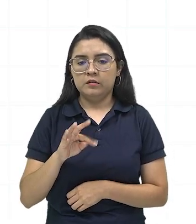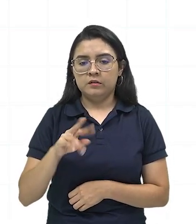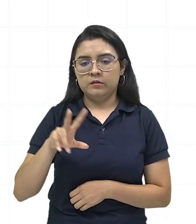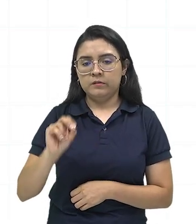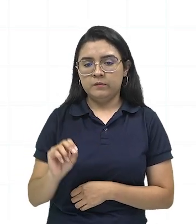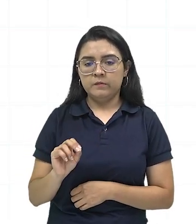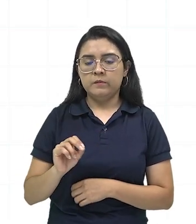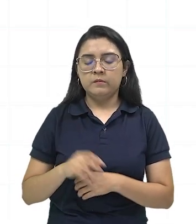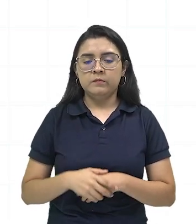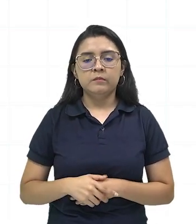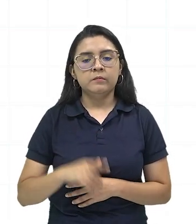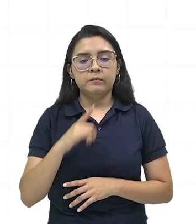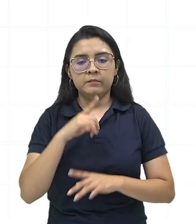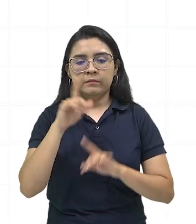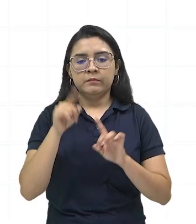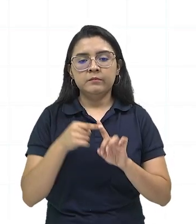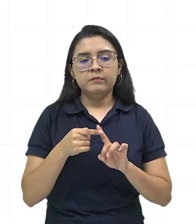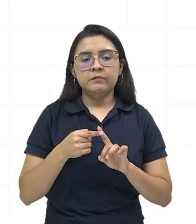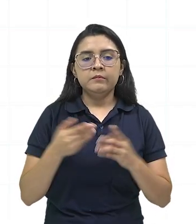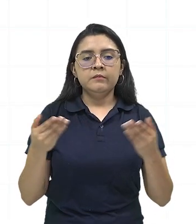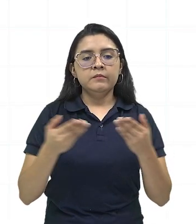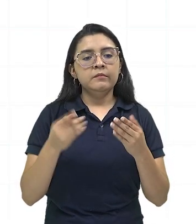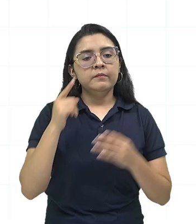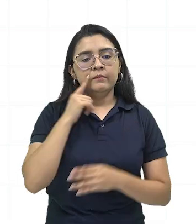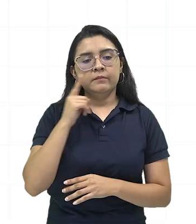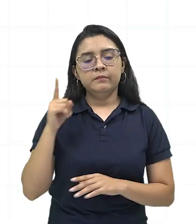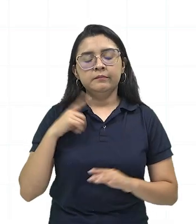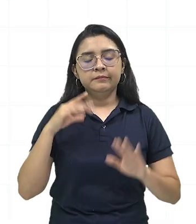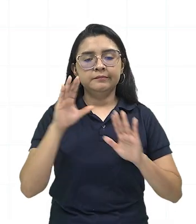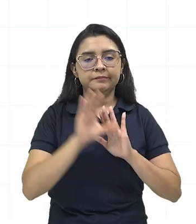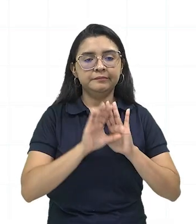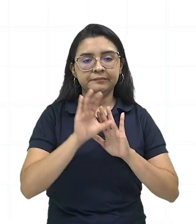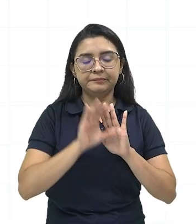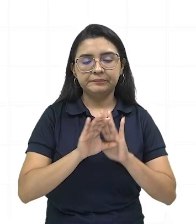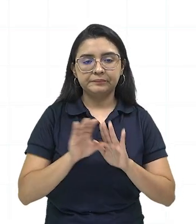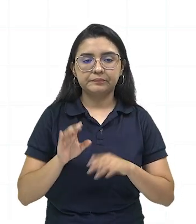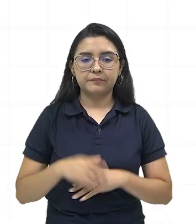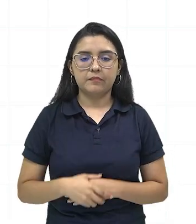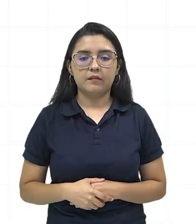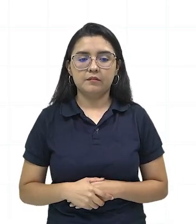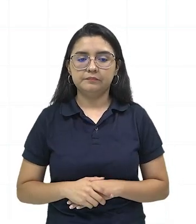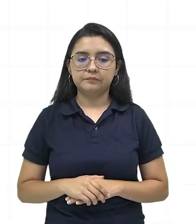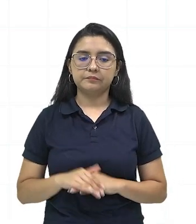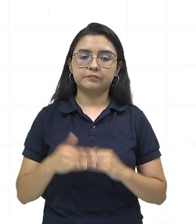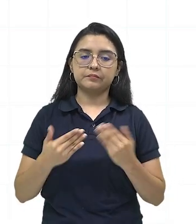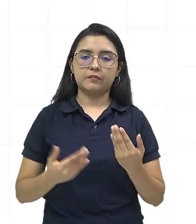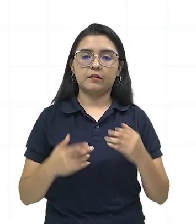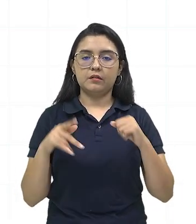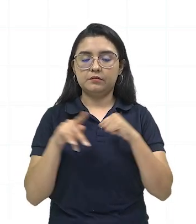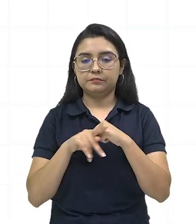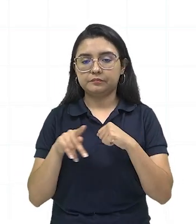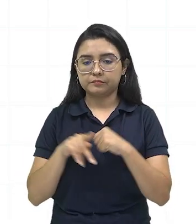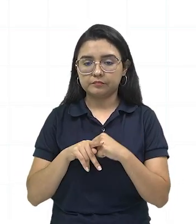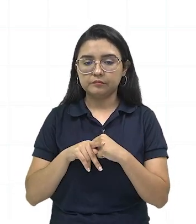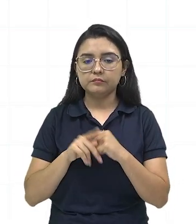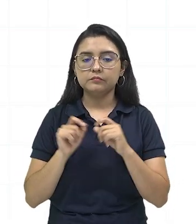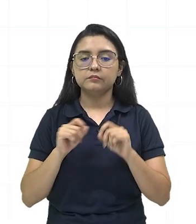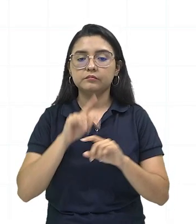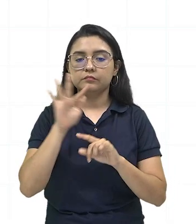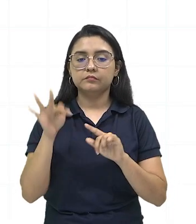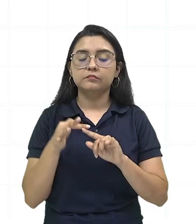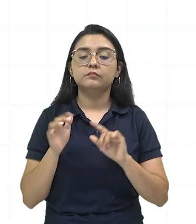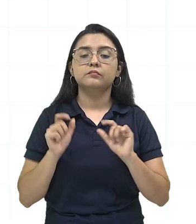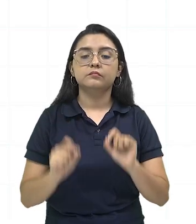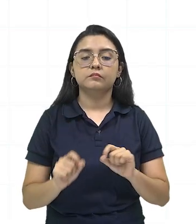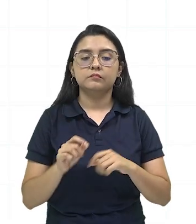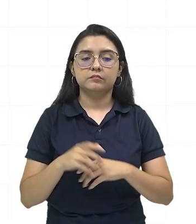fazer essa função, tá? Olha o conceito de pronomes relativos. São os pronomes que desempenham a função